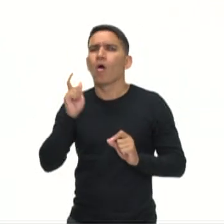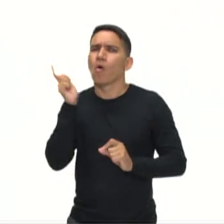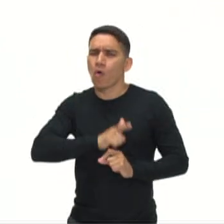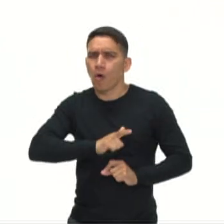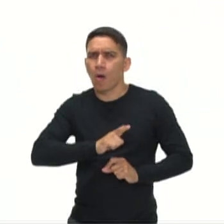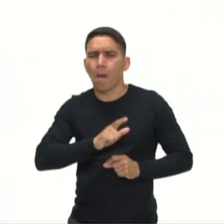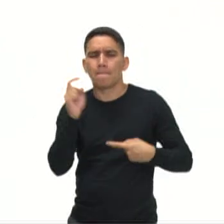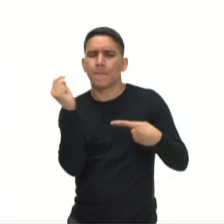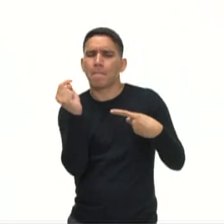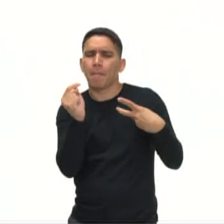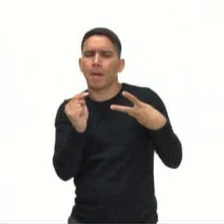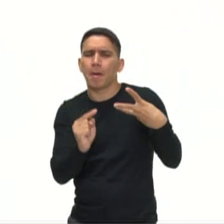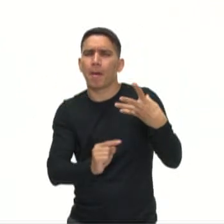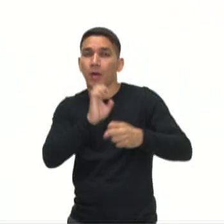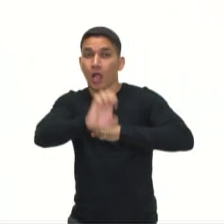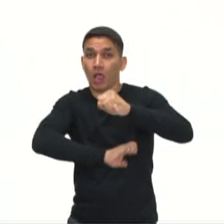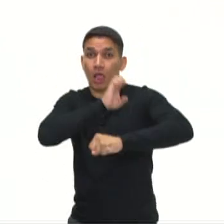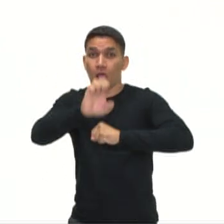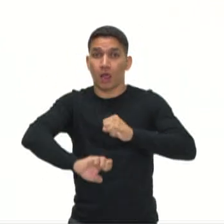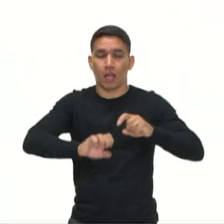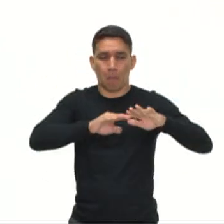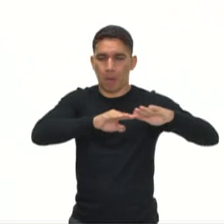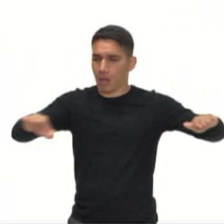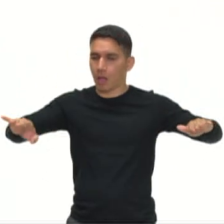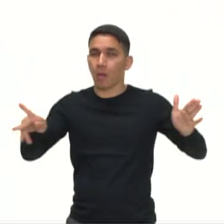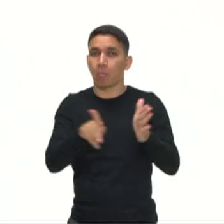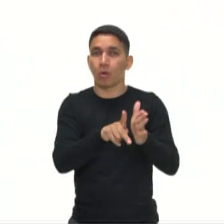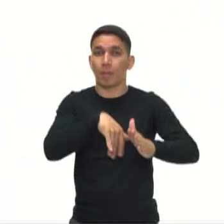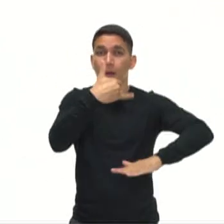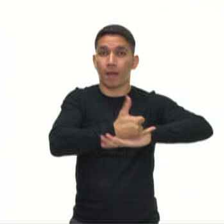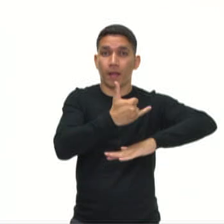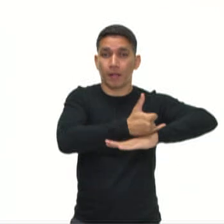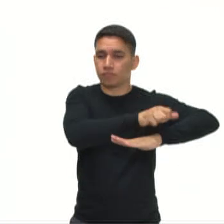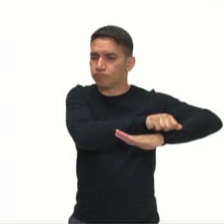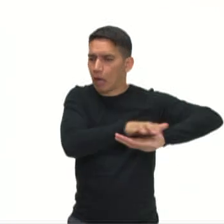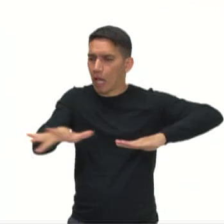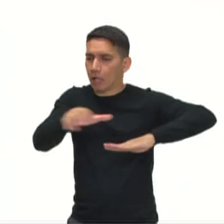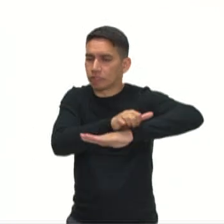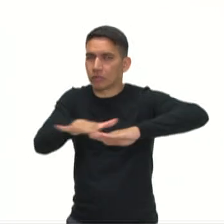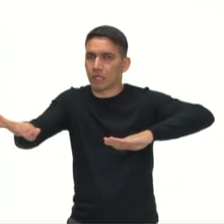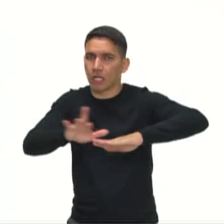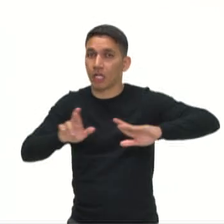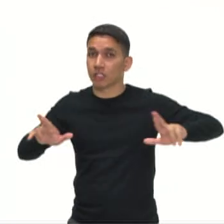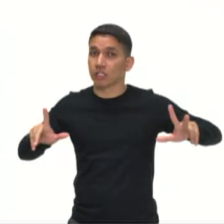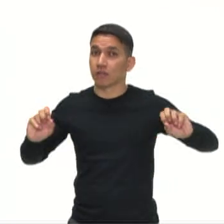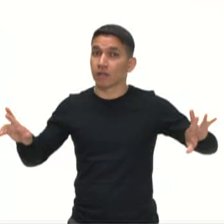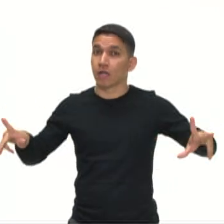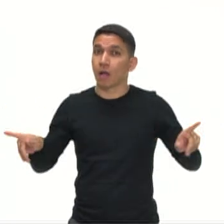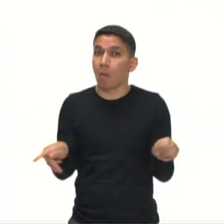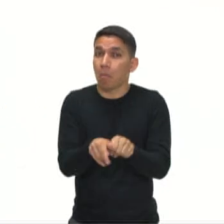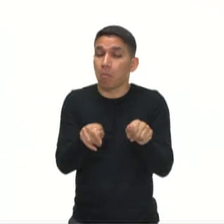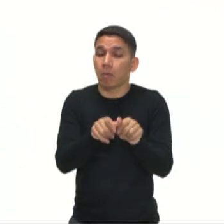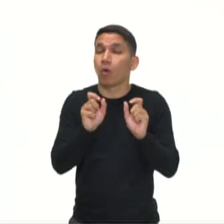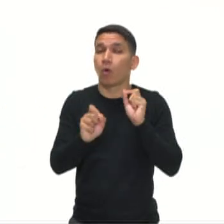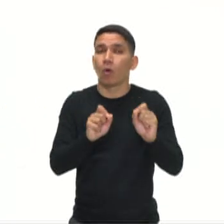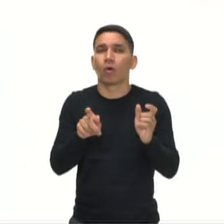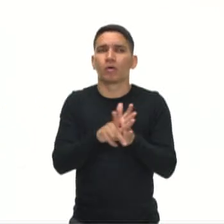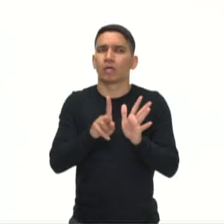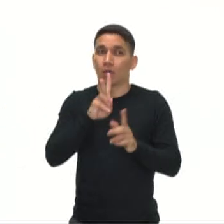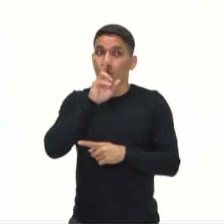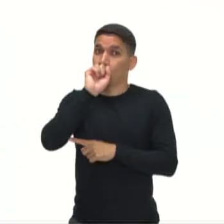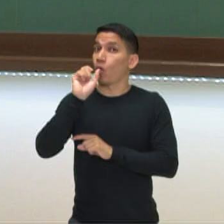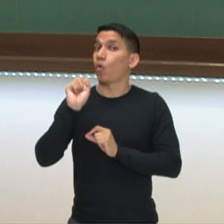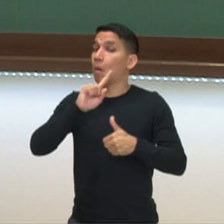que passam por uma seção de reta de um condutor metálico submetido a uma diferença de potencial, tem que supor